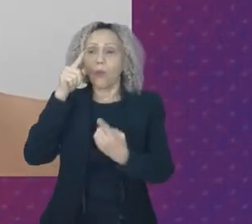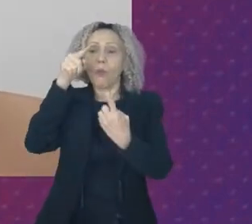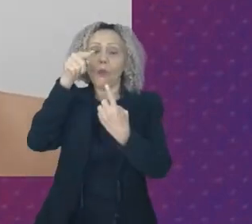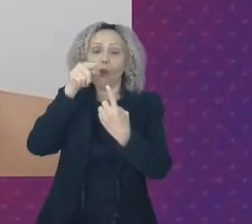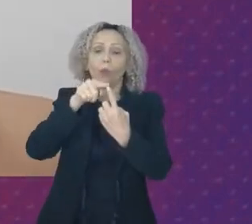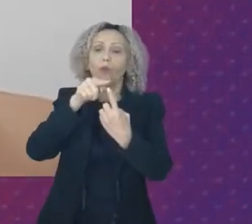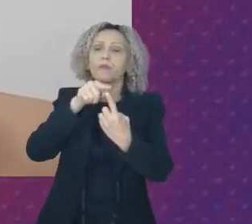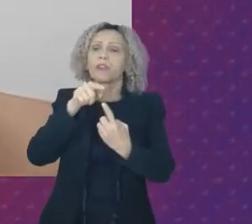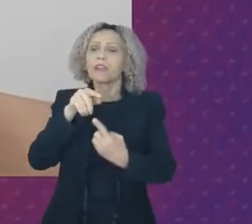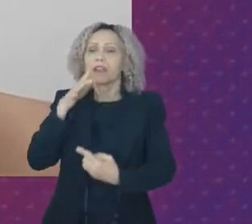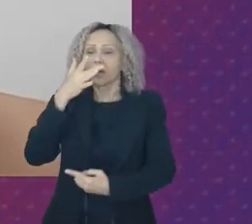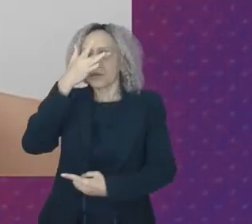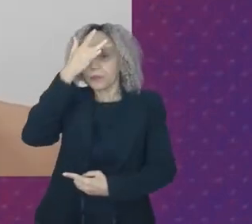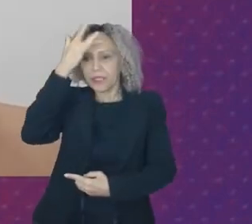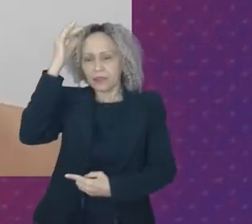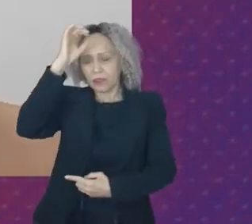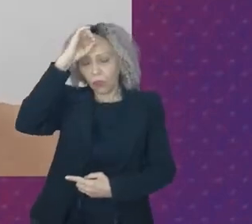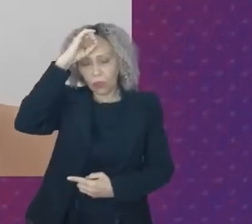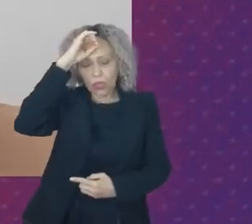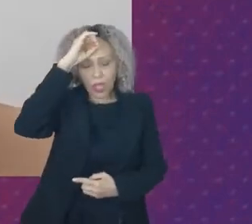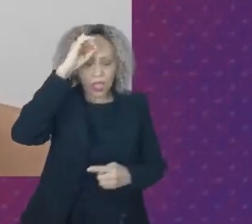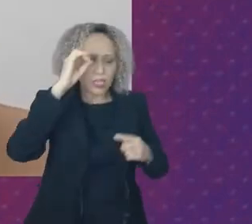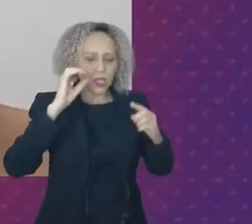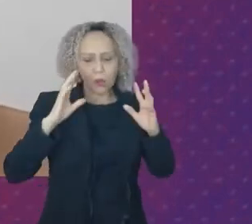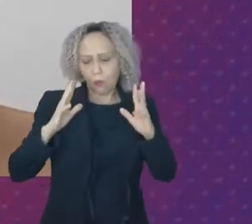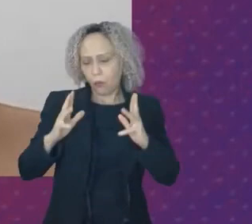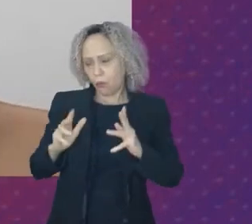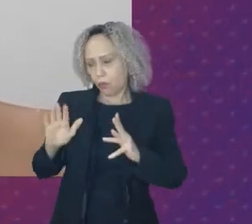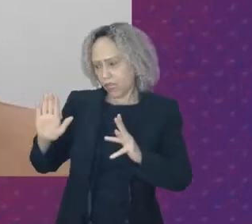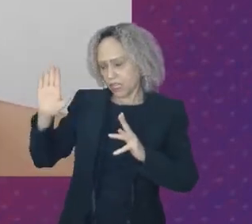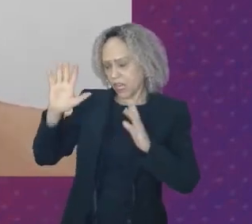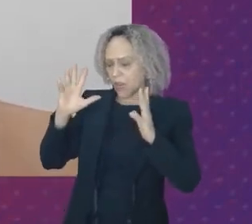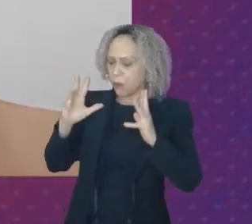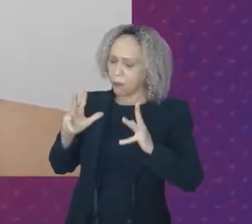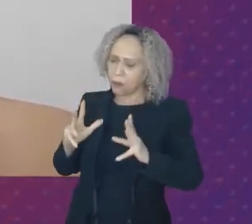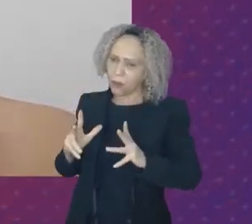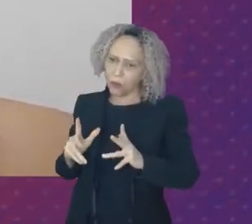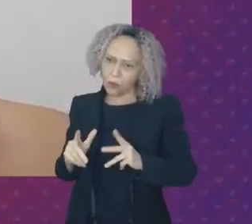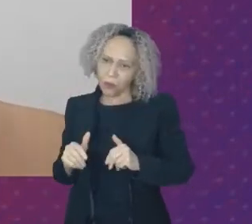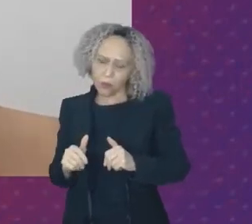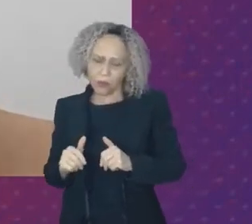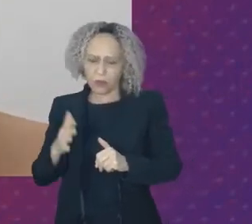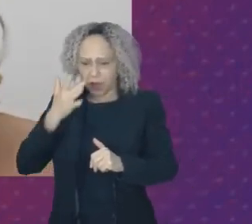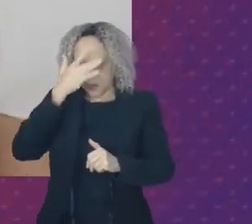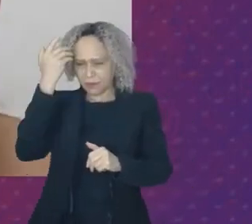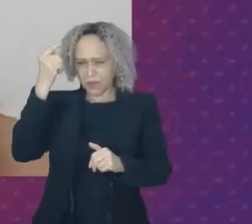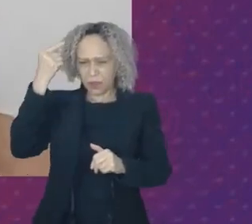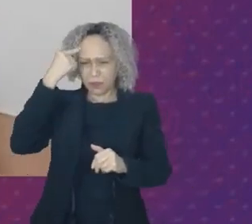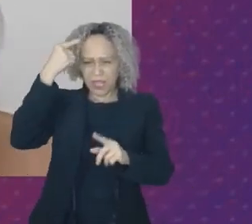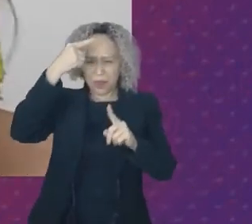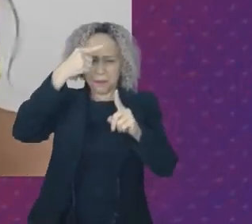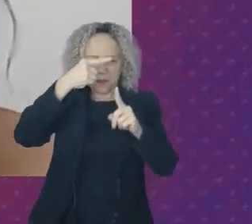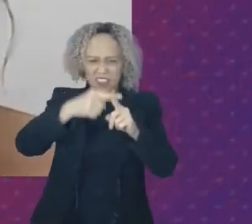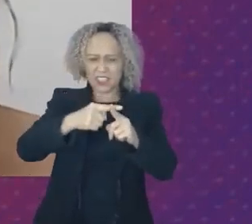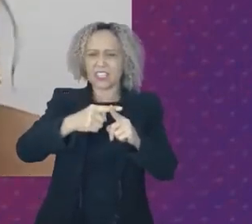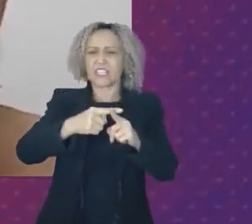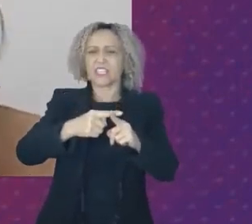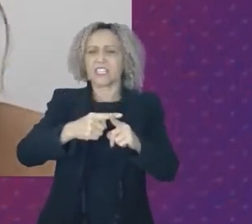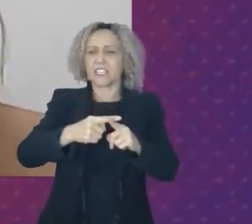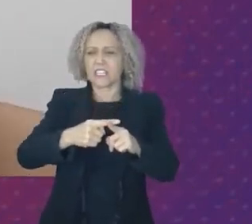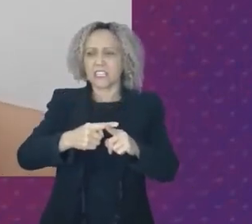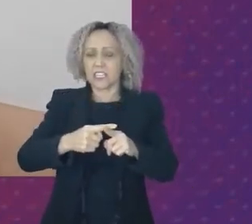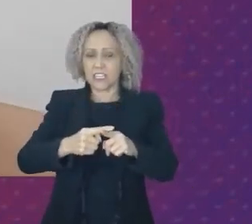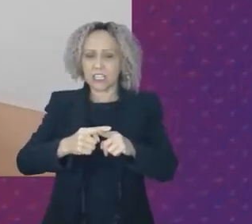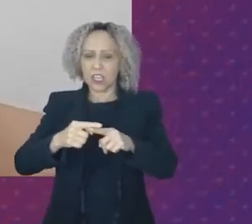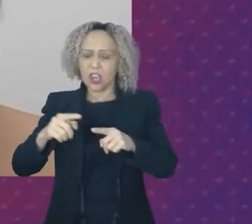aquela pessoa que inspira pureza, simplicidade, aquela pessoa positiva, que tem uma